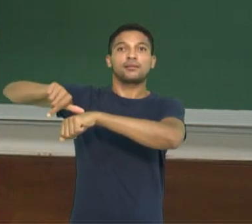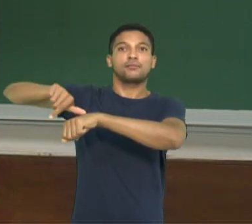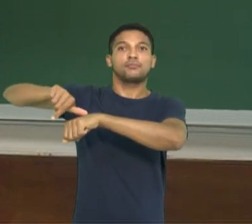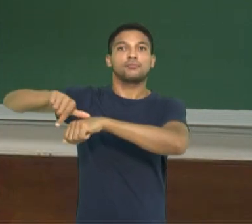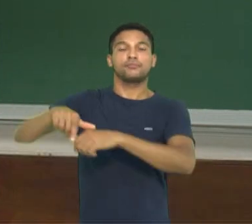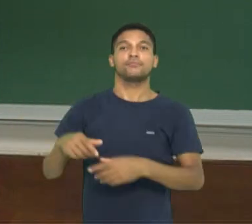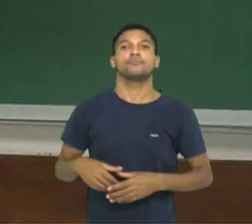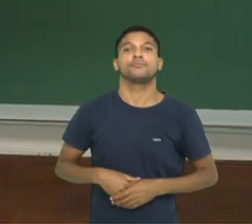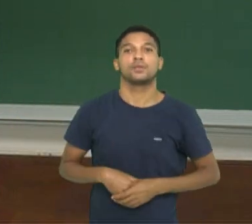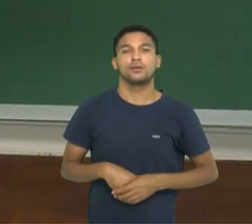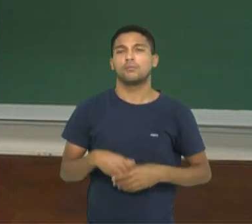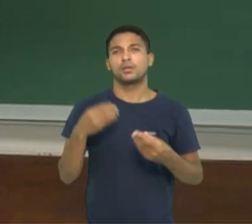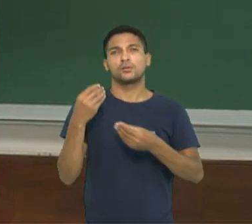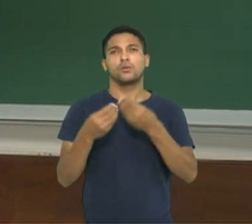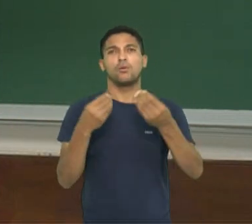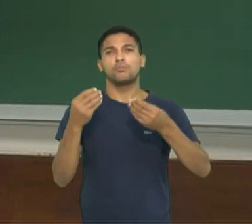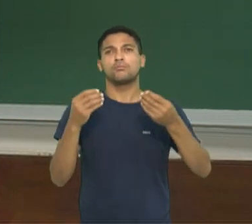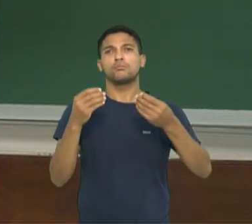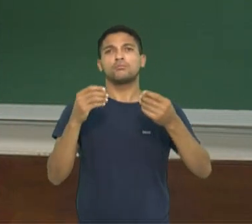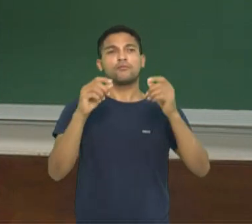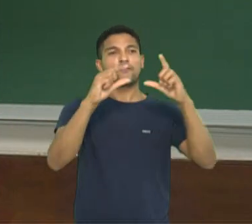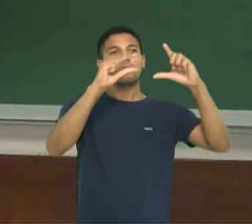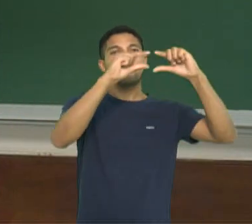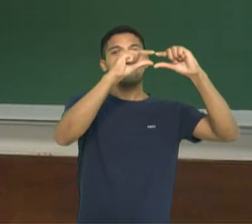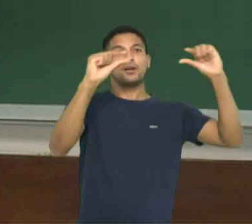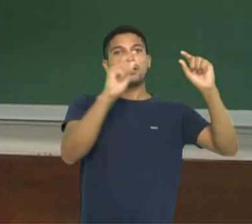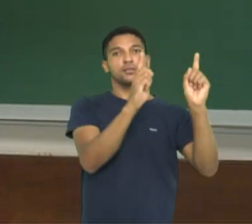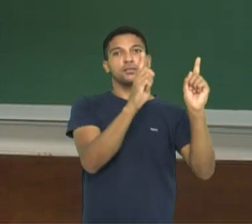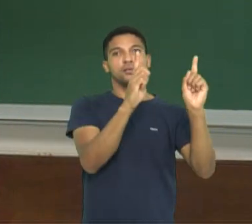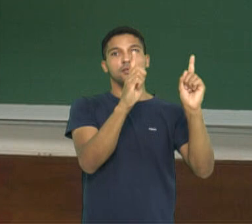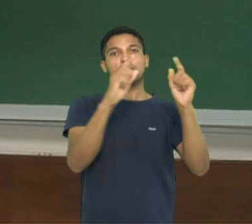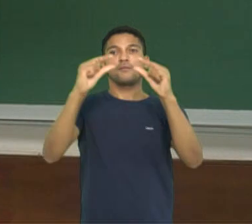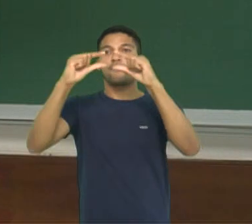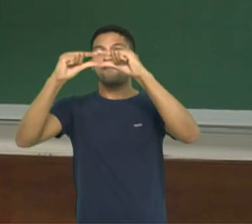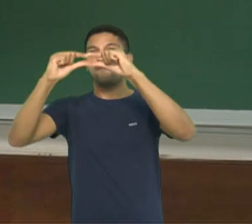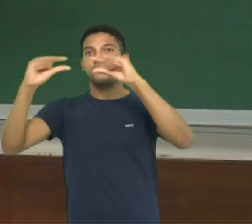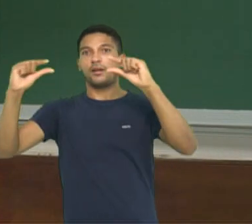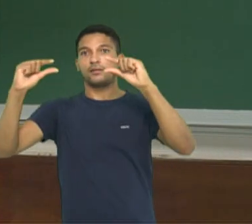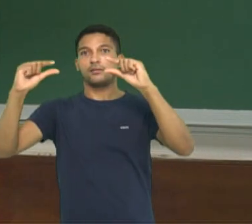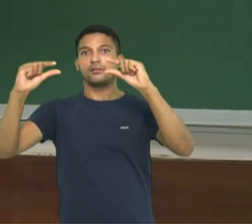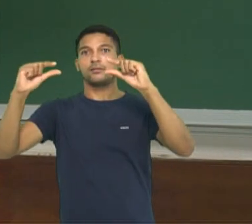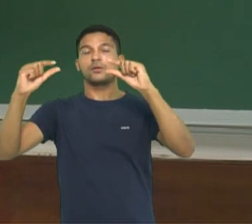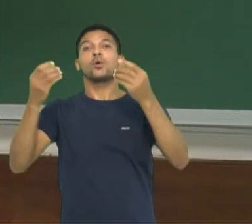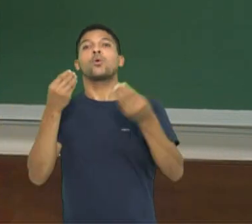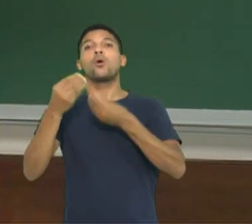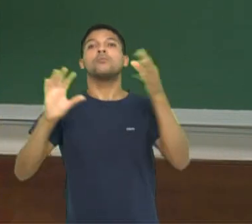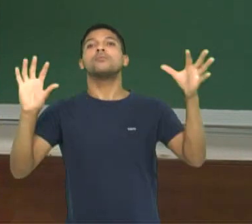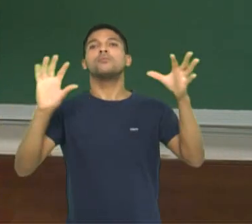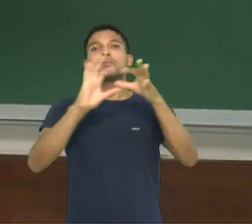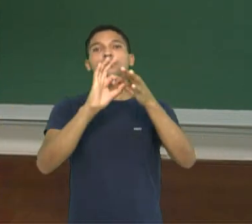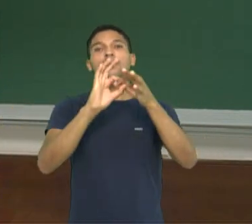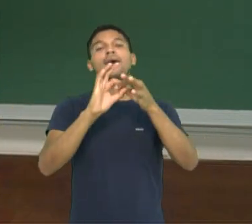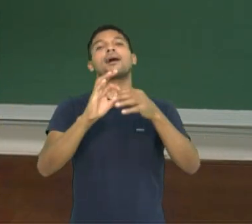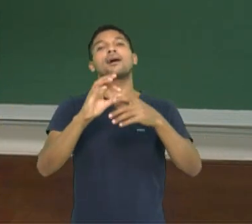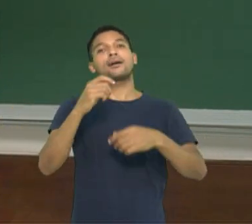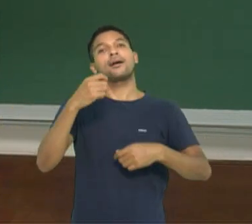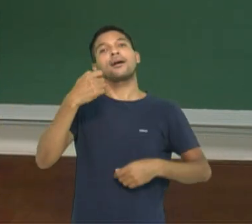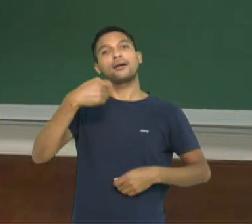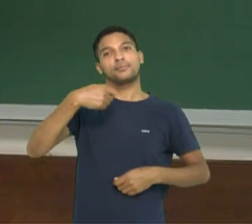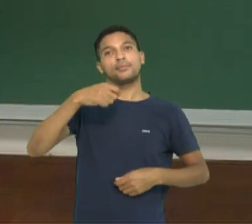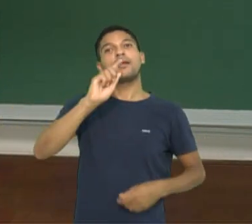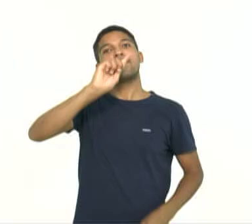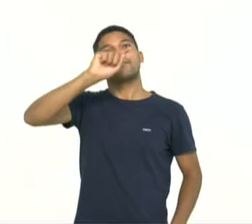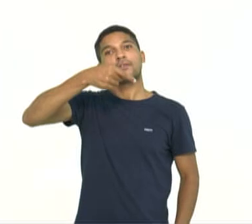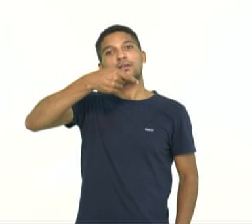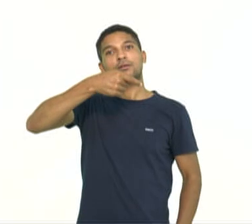Elas estão interligadas por meio de uma vírgula, né? Então, não é uma conjunção. Eu poderia colocar uma conjunção? Sim, eu poderia dizer assim,